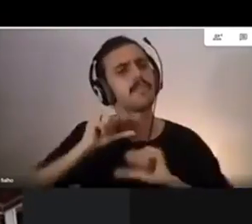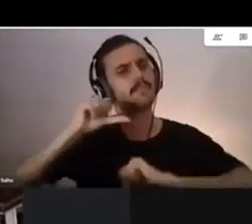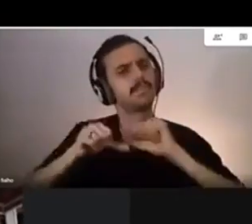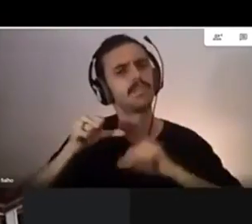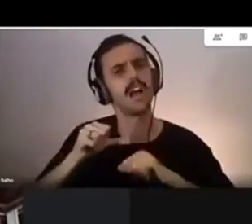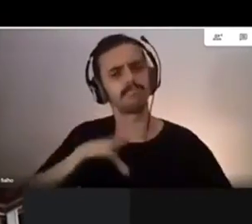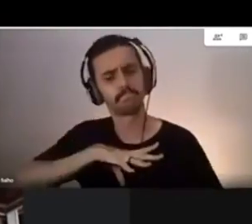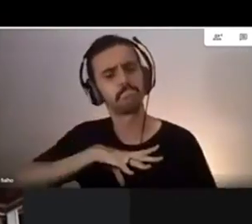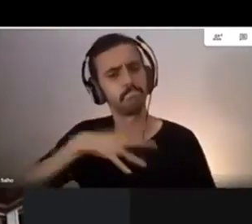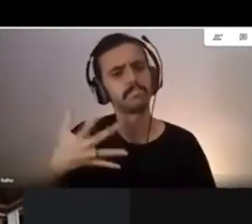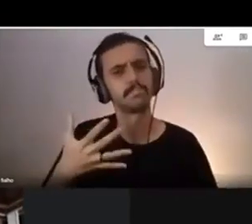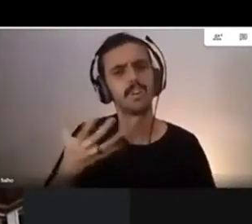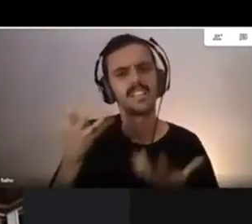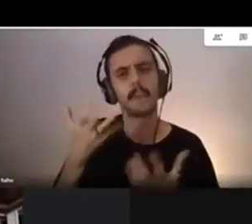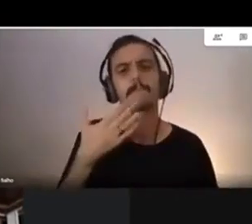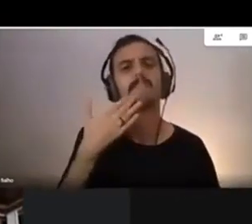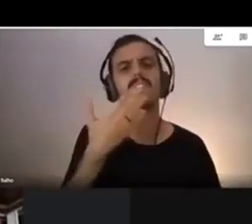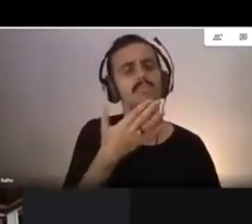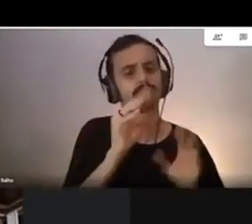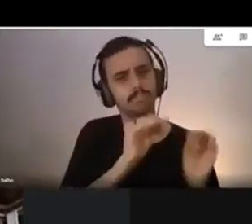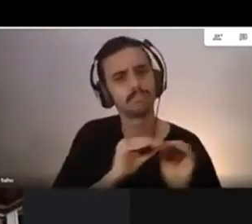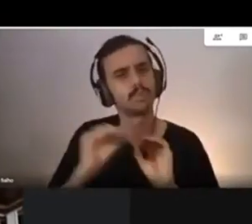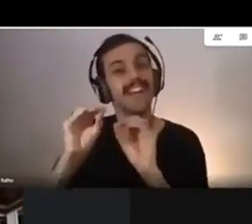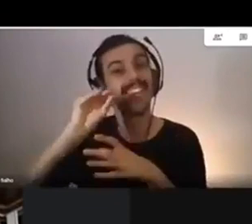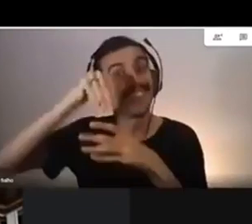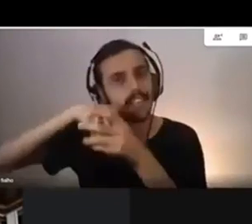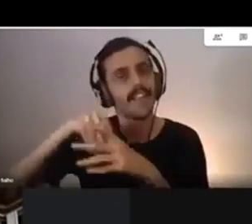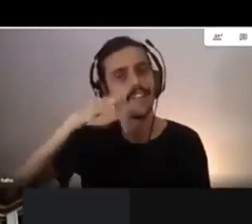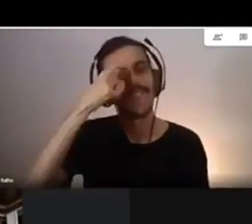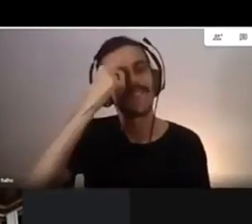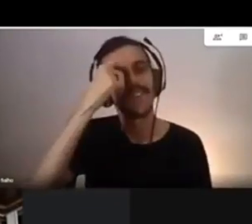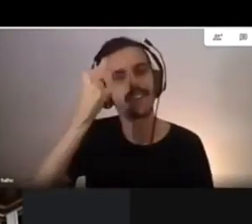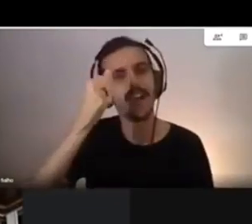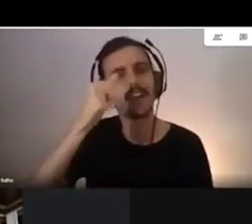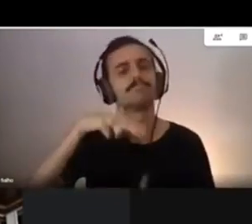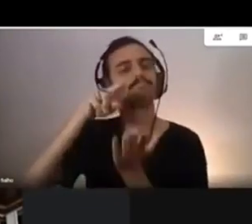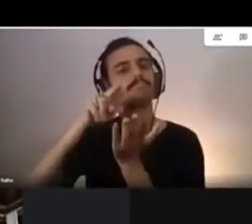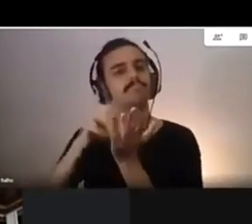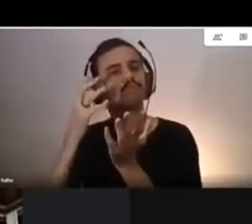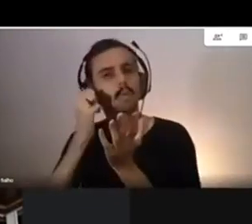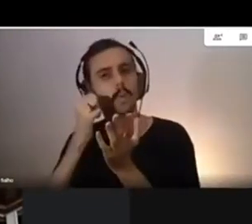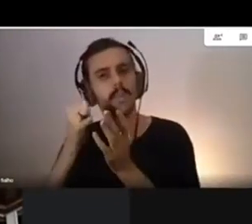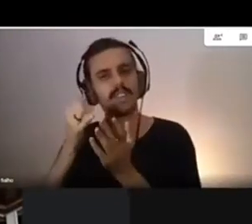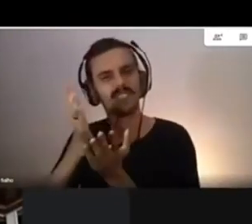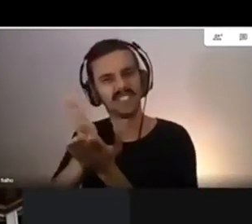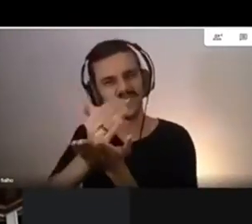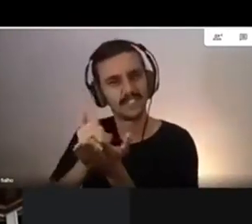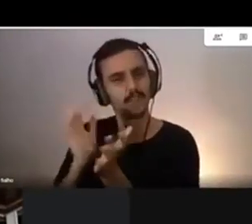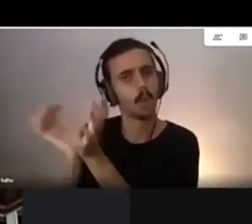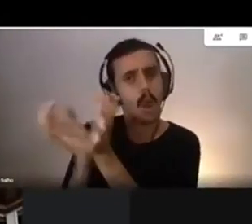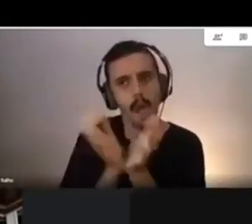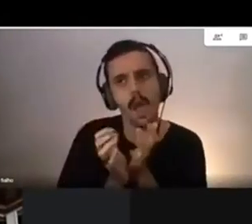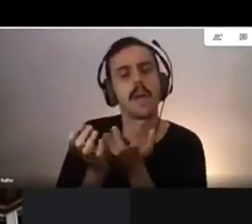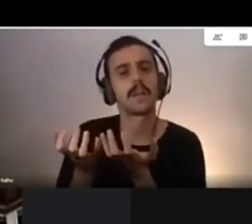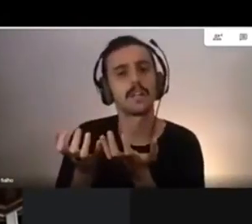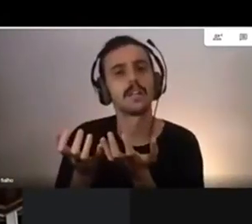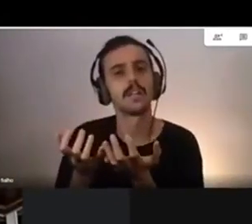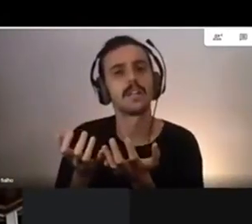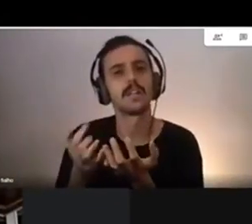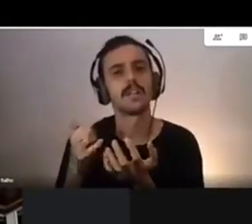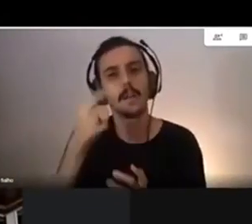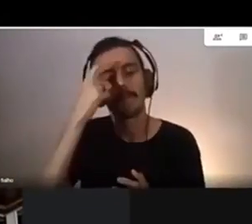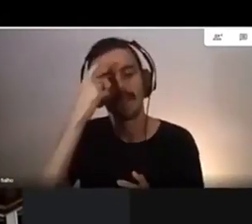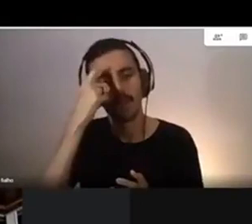queria levar o Edson, que é a tartaruguinha dele, como um apoio emocional para lá. E talvez ele não pudesse levar esse